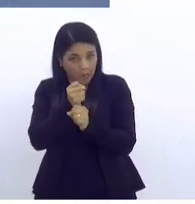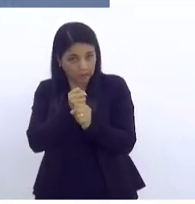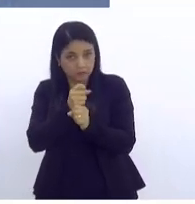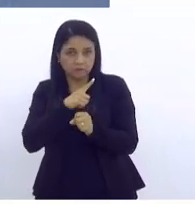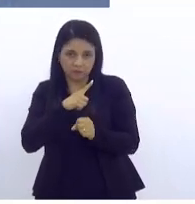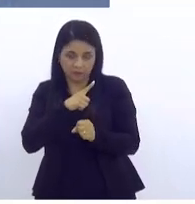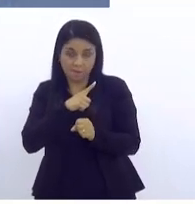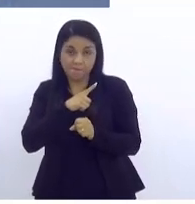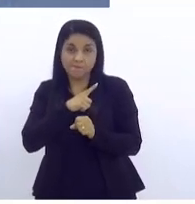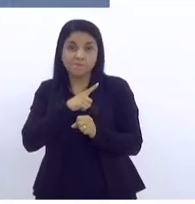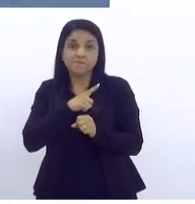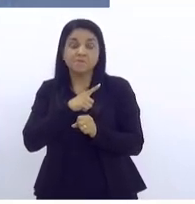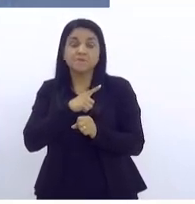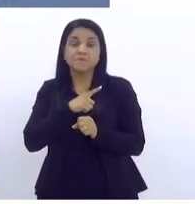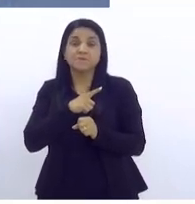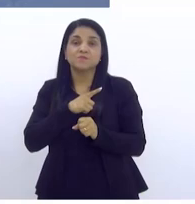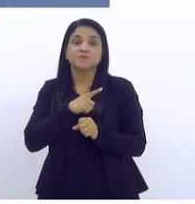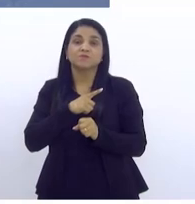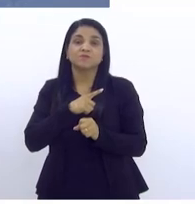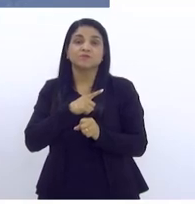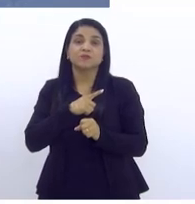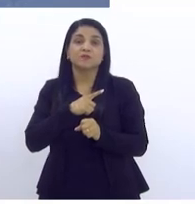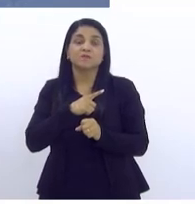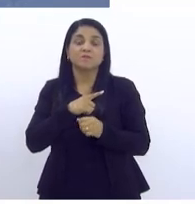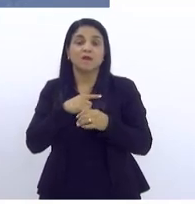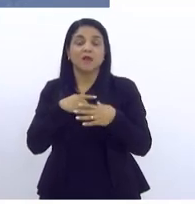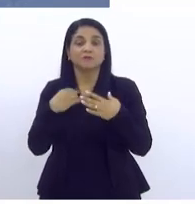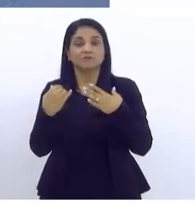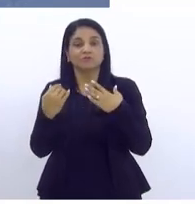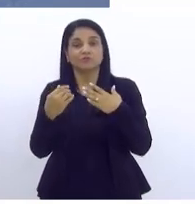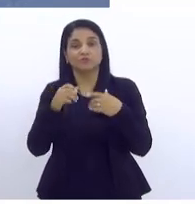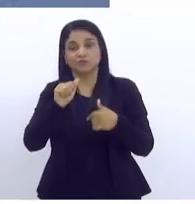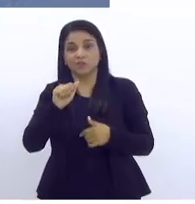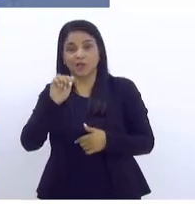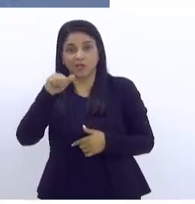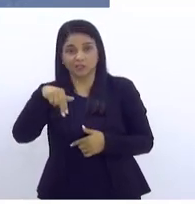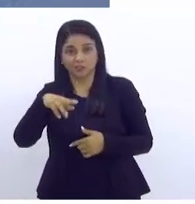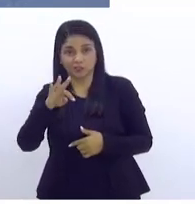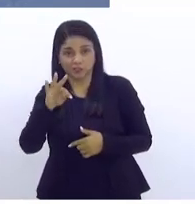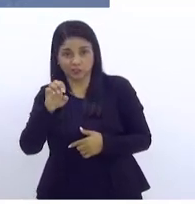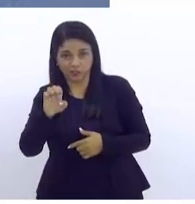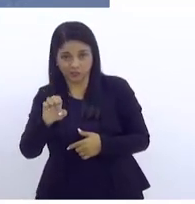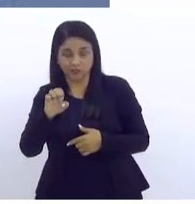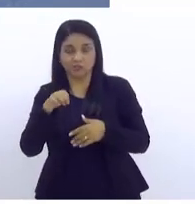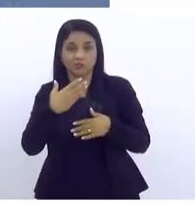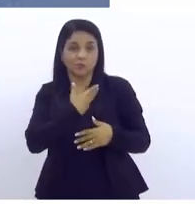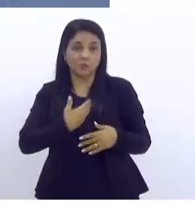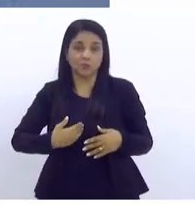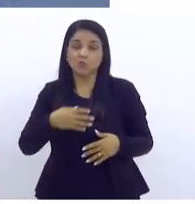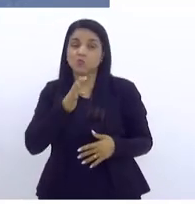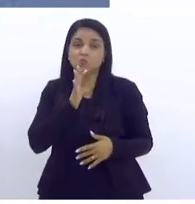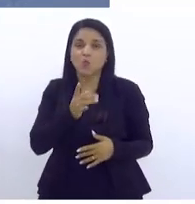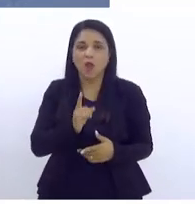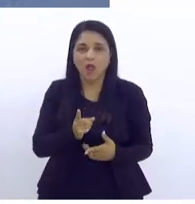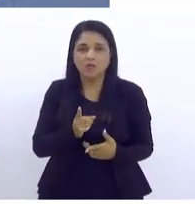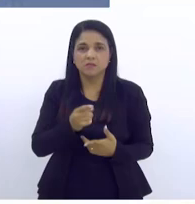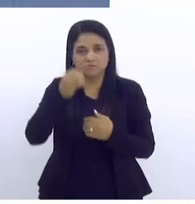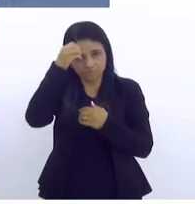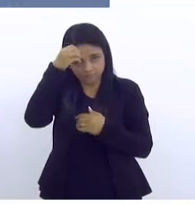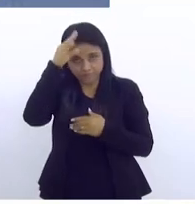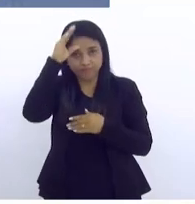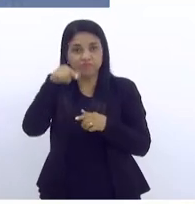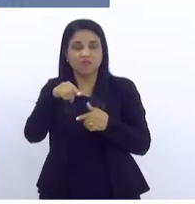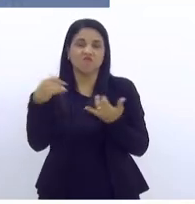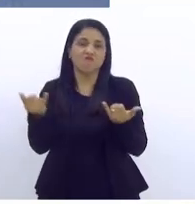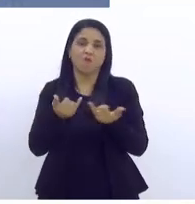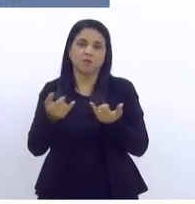eh o os agentes públicos né ficam um pouco eh fora né Desse conhecimento sem ter acesso a uma série de